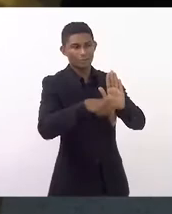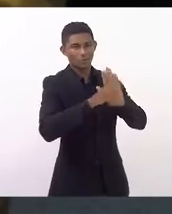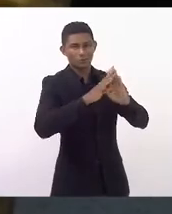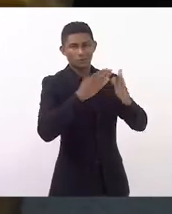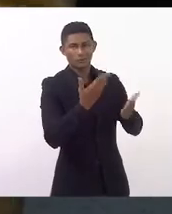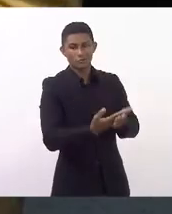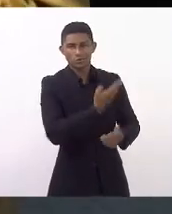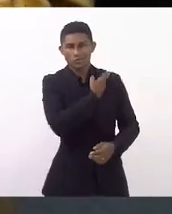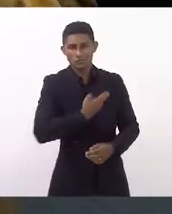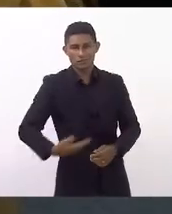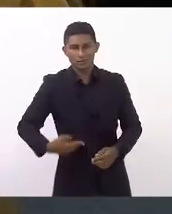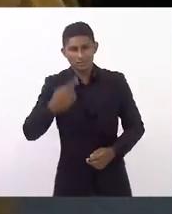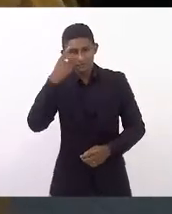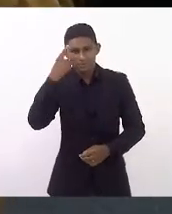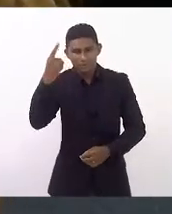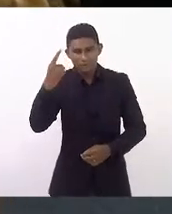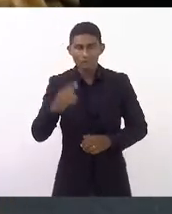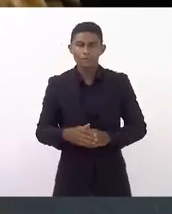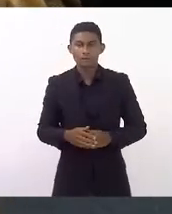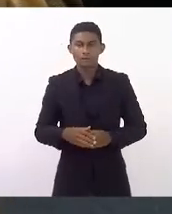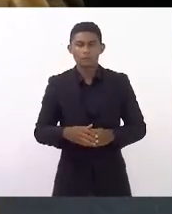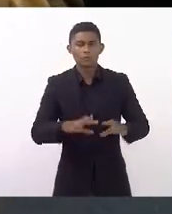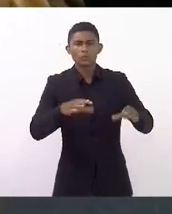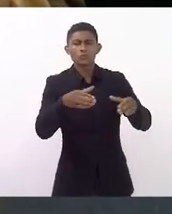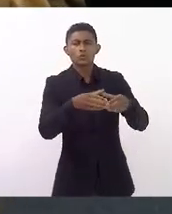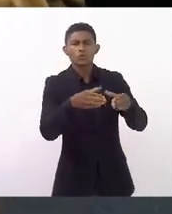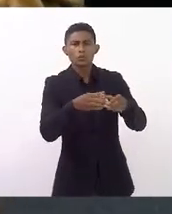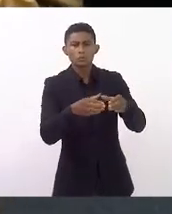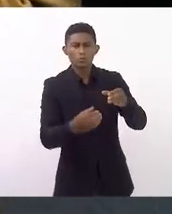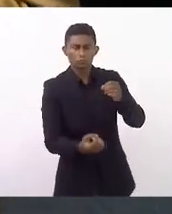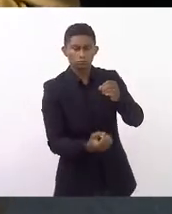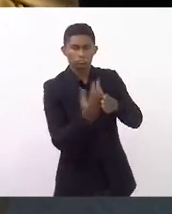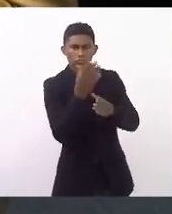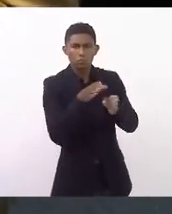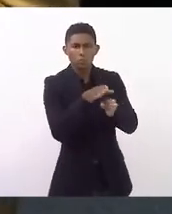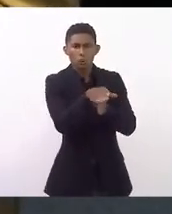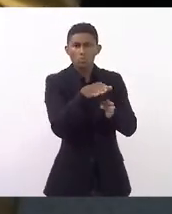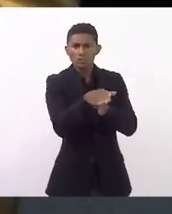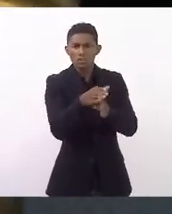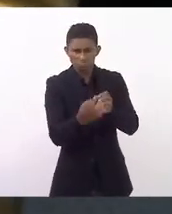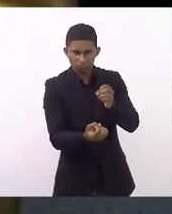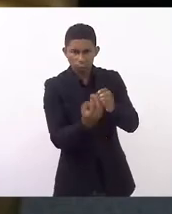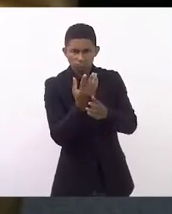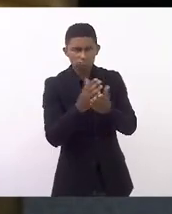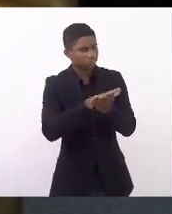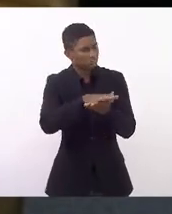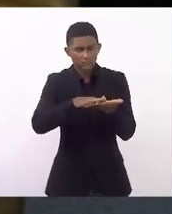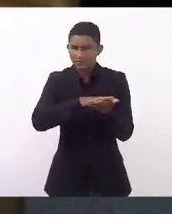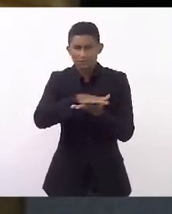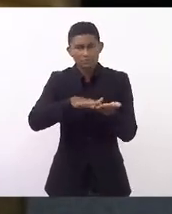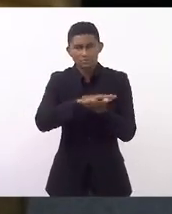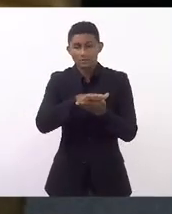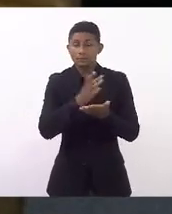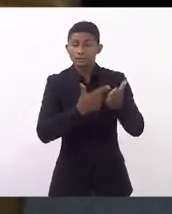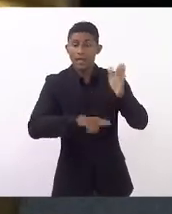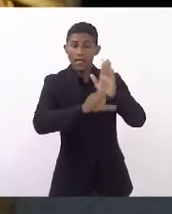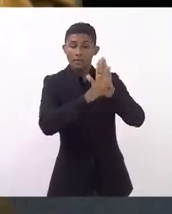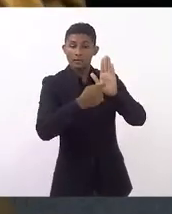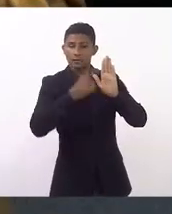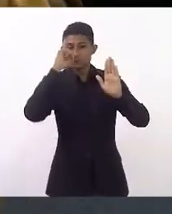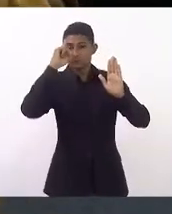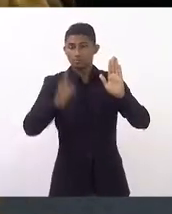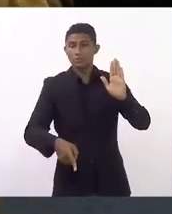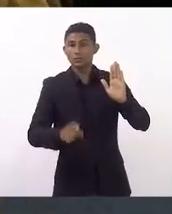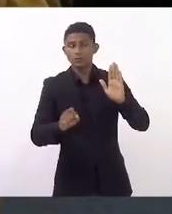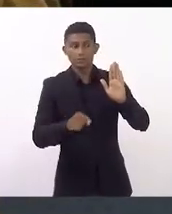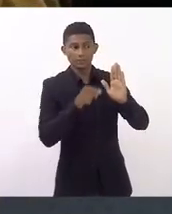dia do Conte. Esse conselho não foi implantado. Uma das coisas que a lei determina é que um diretor